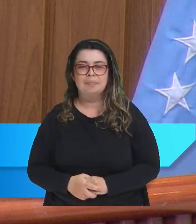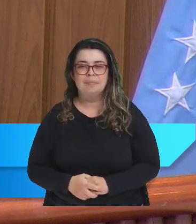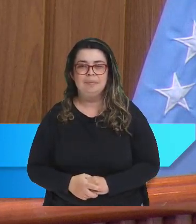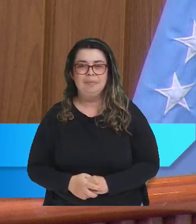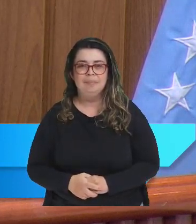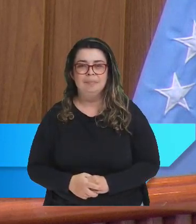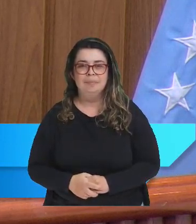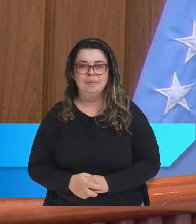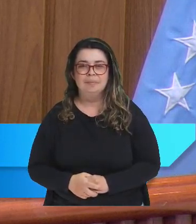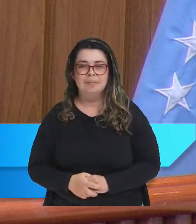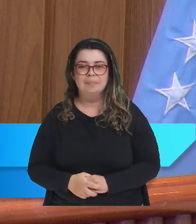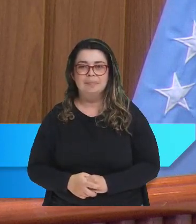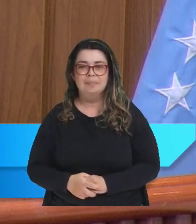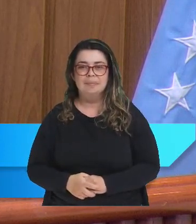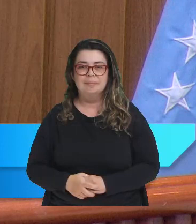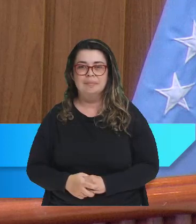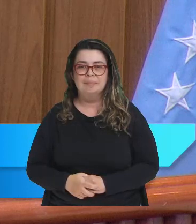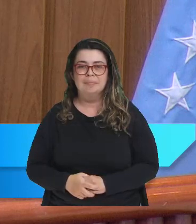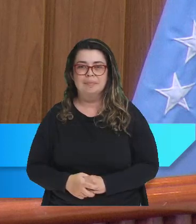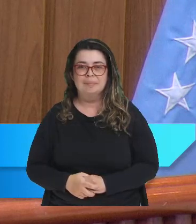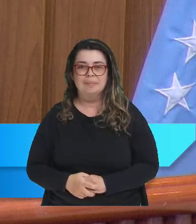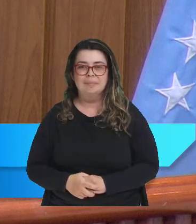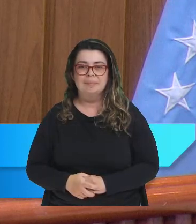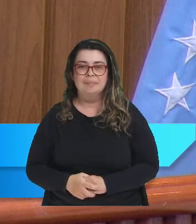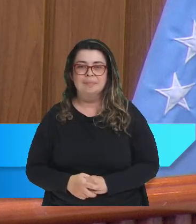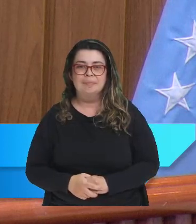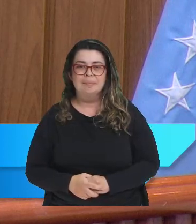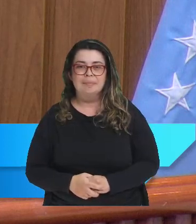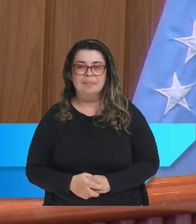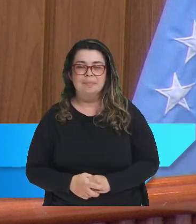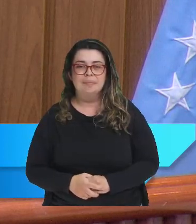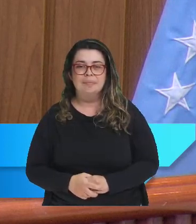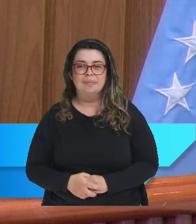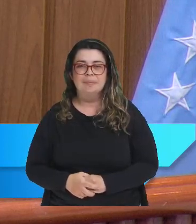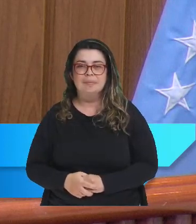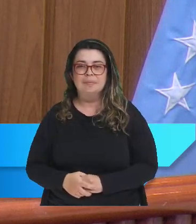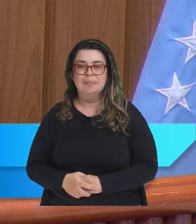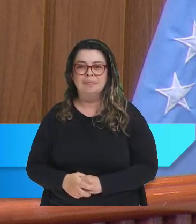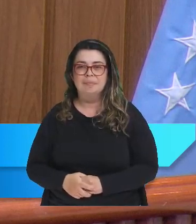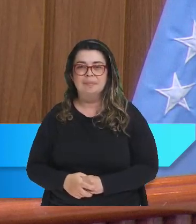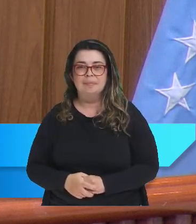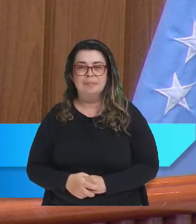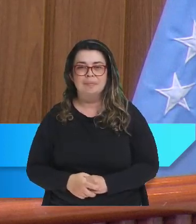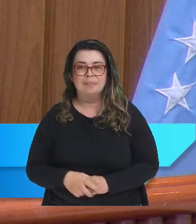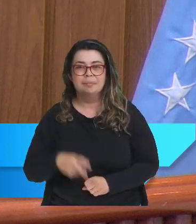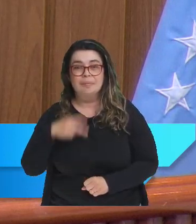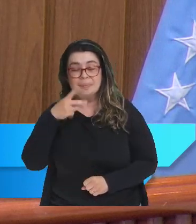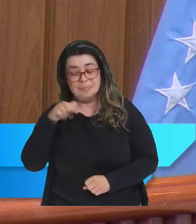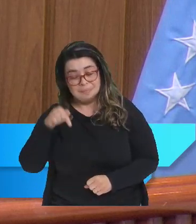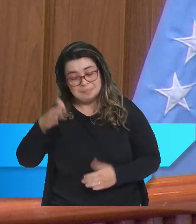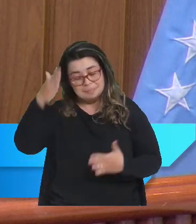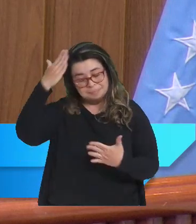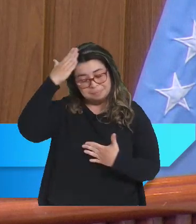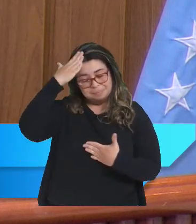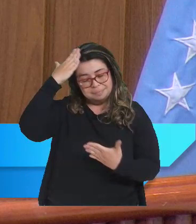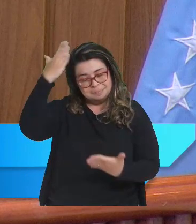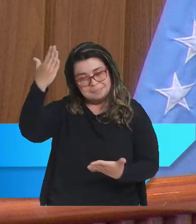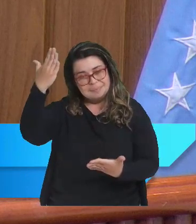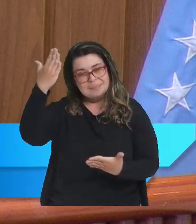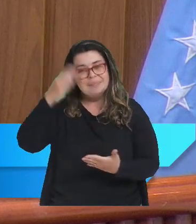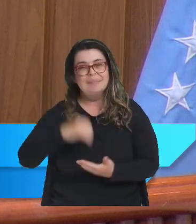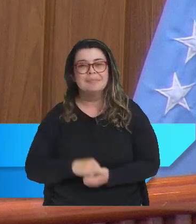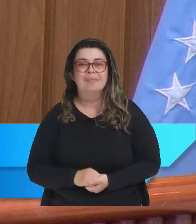Né, deixo aqui também a minha expressão de gratidão a todos